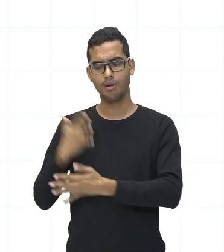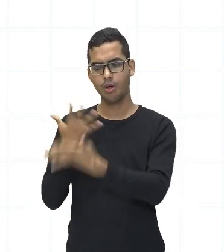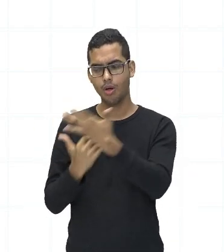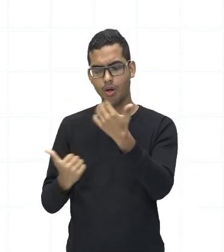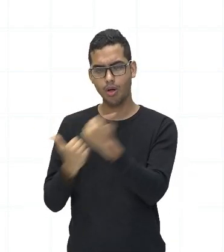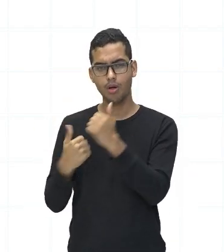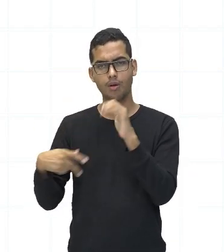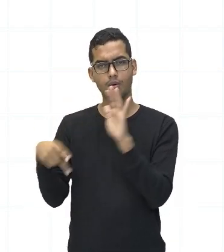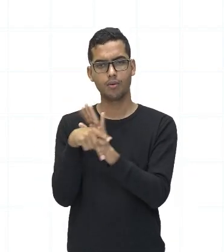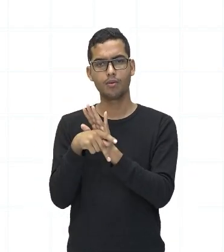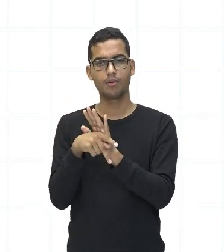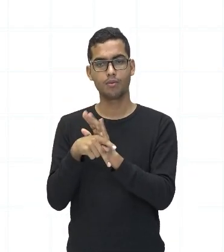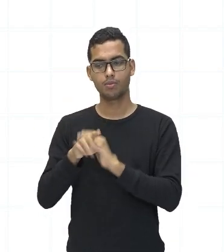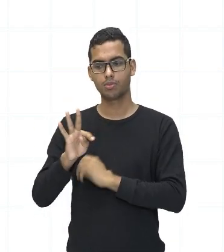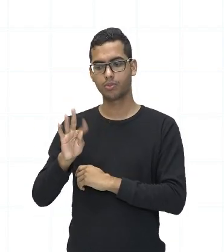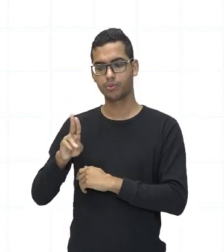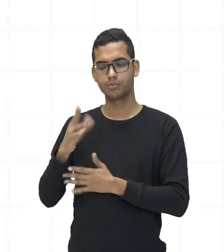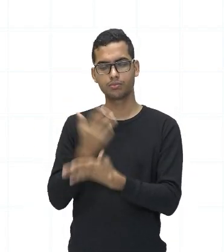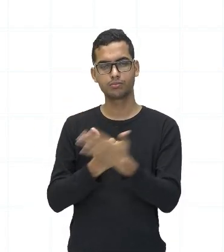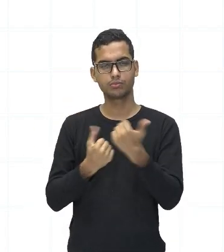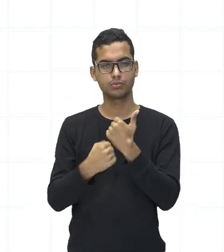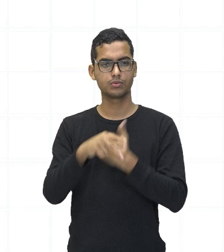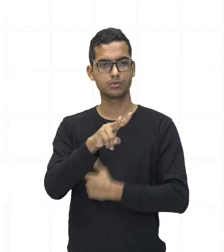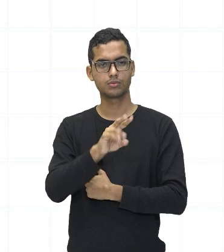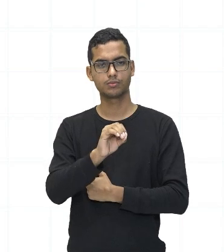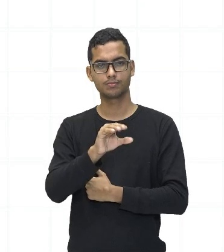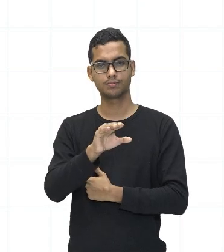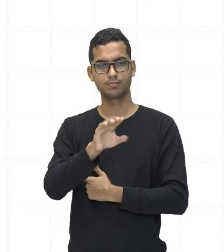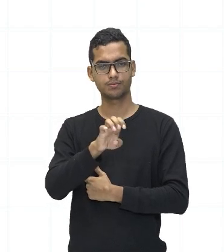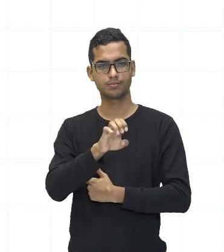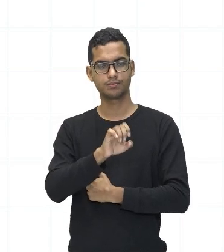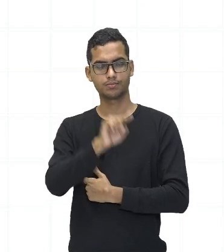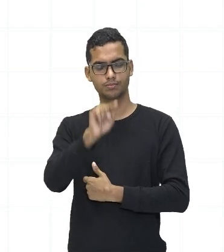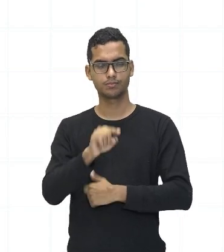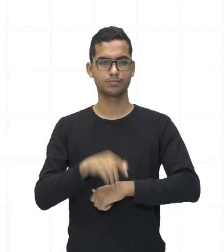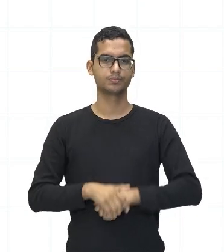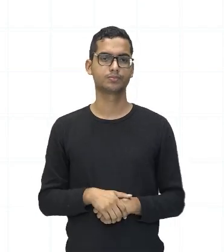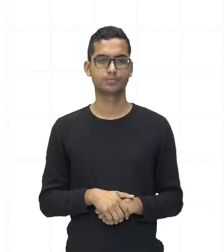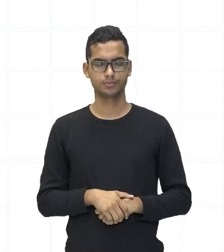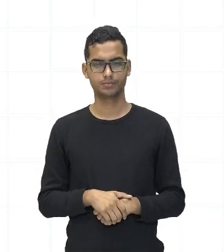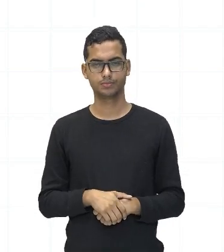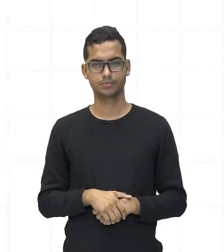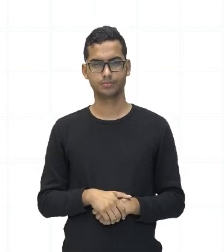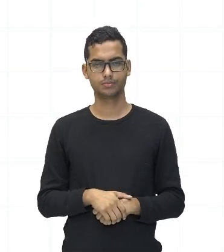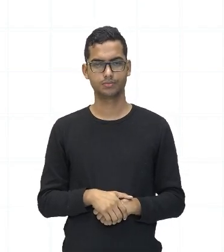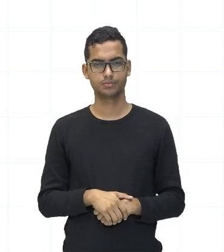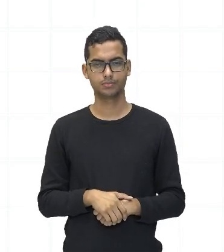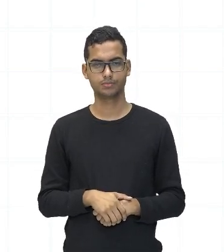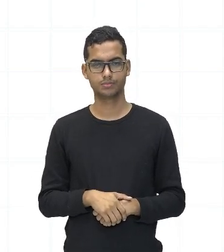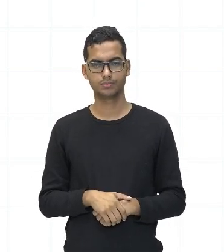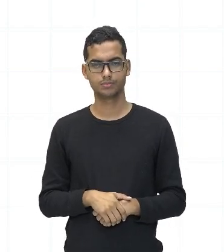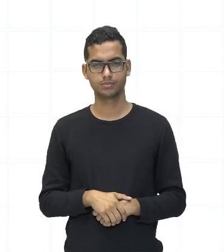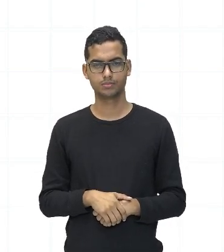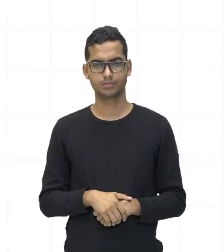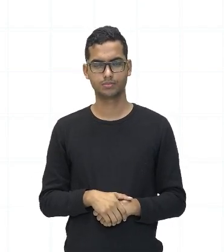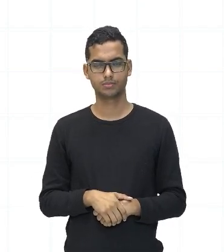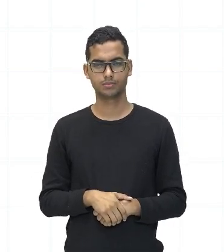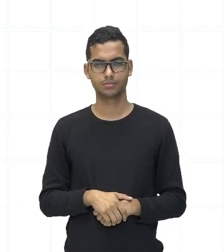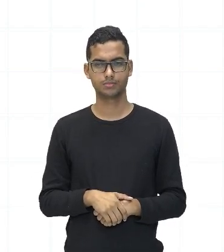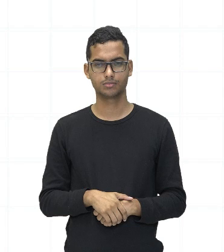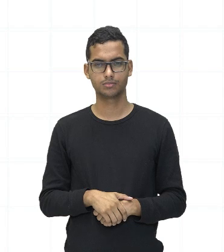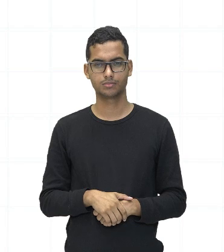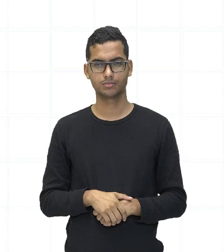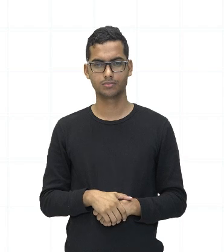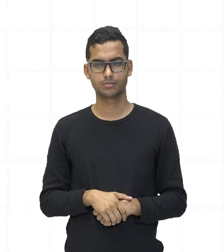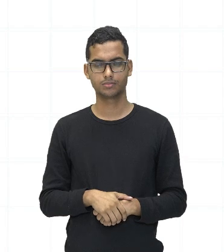pronome você, não é? Então, avançando, vamos lá? Nós temos também uma outra forma